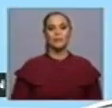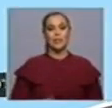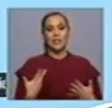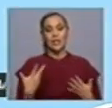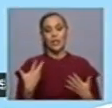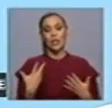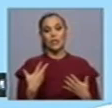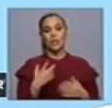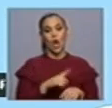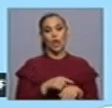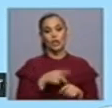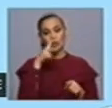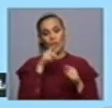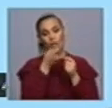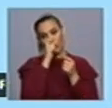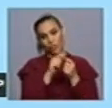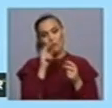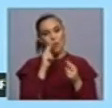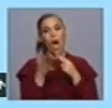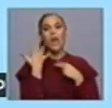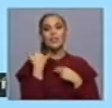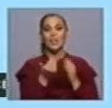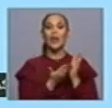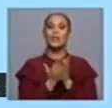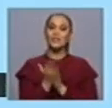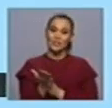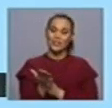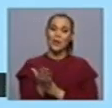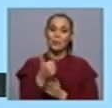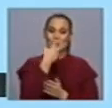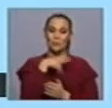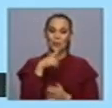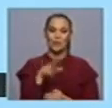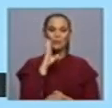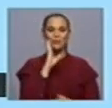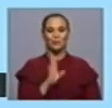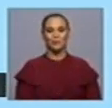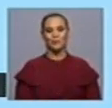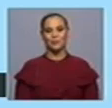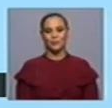fazemos um curto intervalo, voltamos já a seguir para a terceira hora de Bom Dia Portugal. Até já.